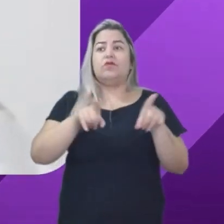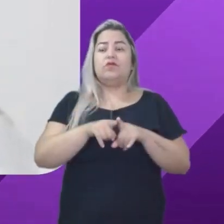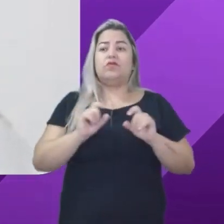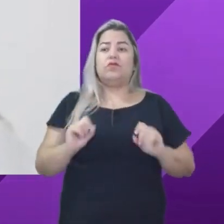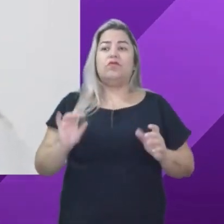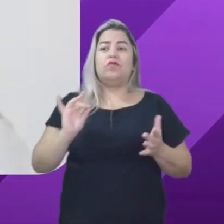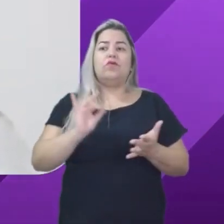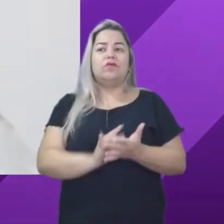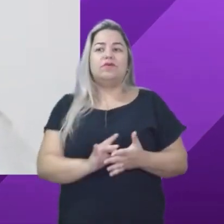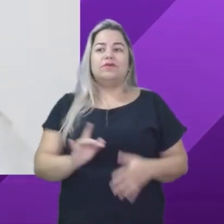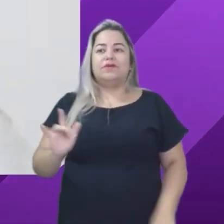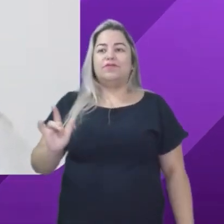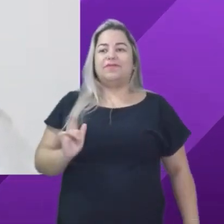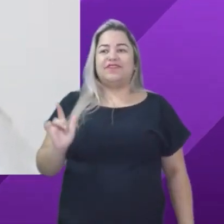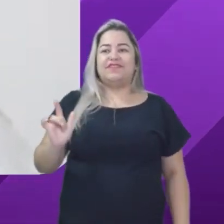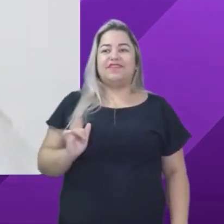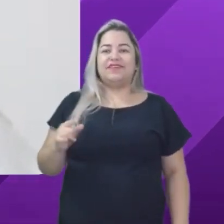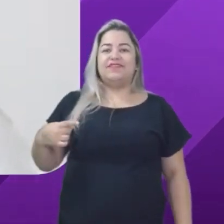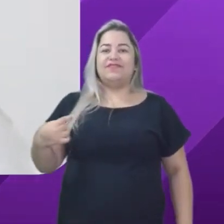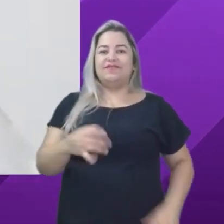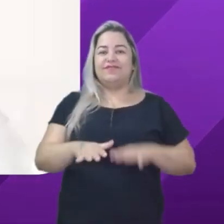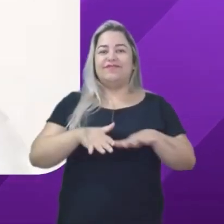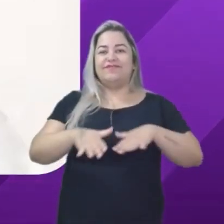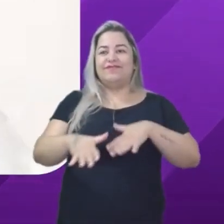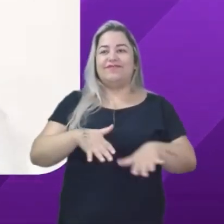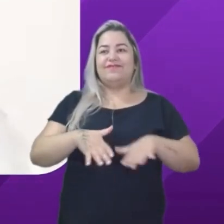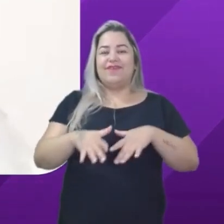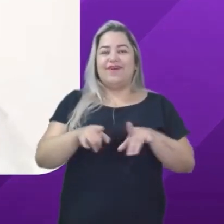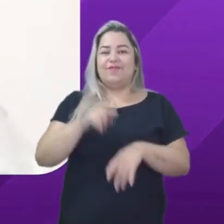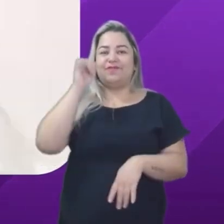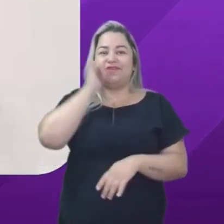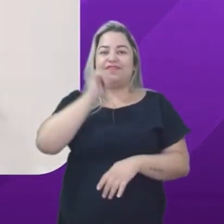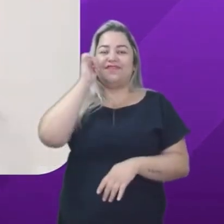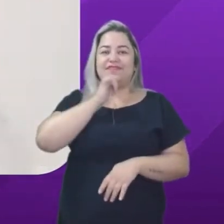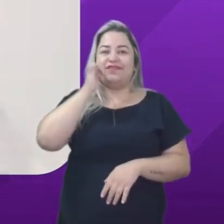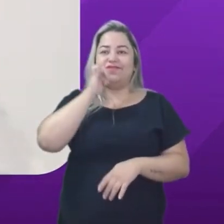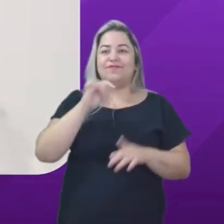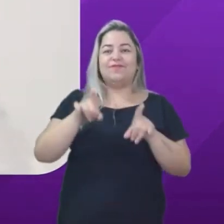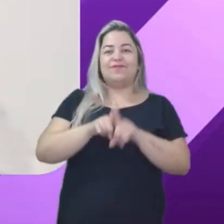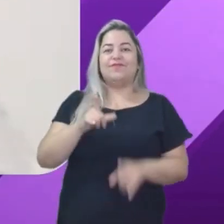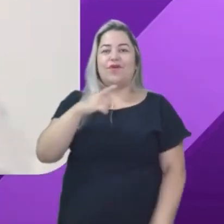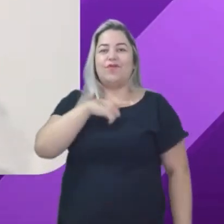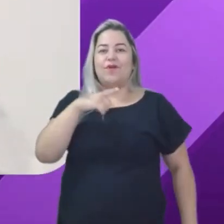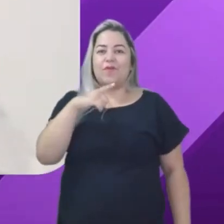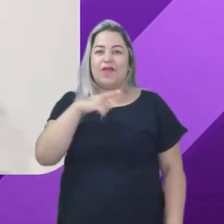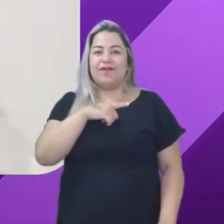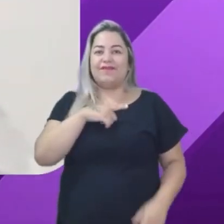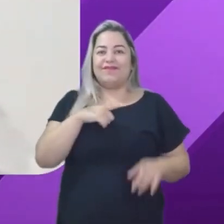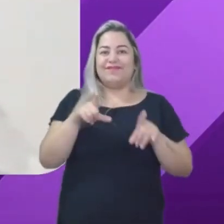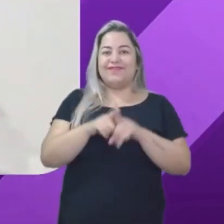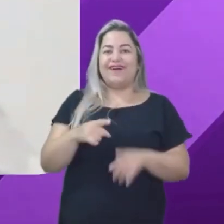único fator do entrave é a movimentação feminina, mas existe o